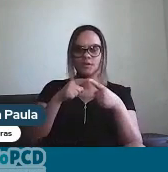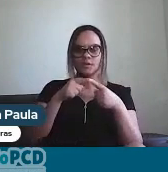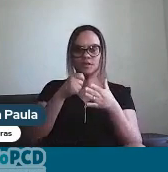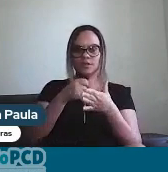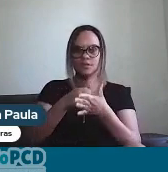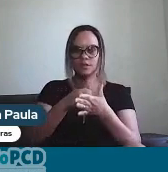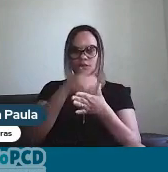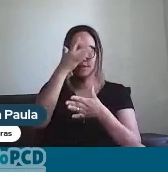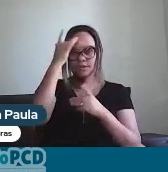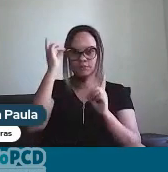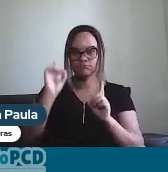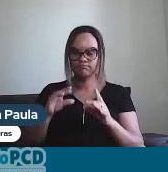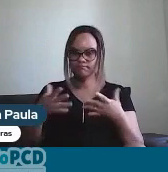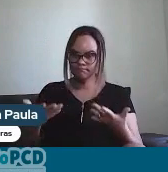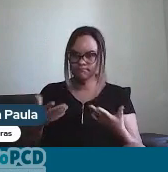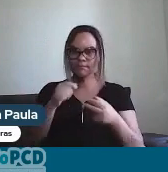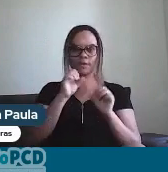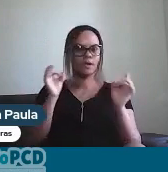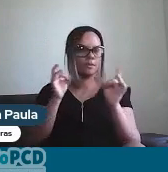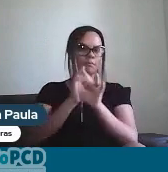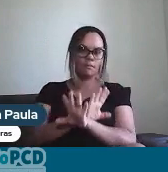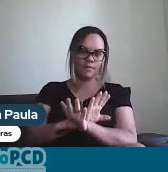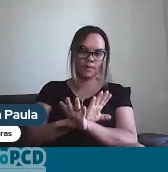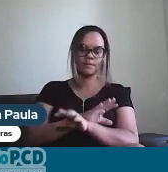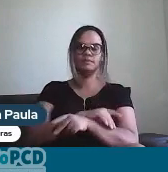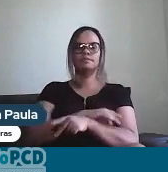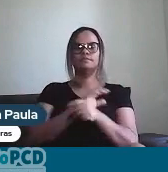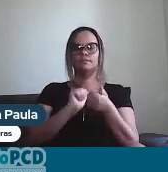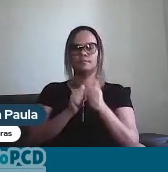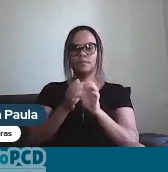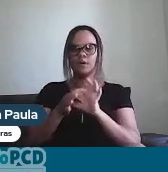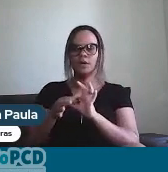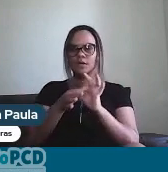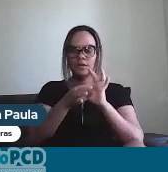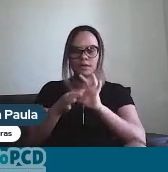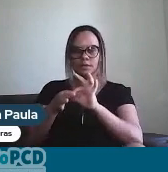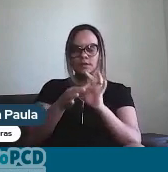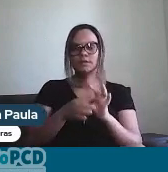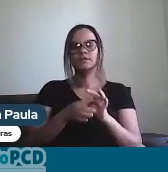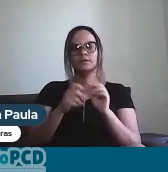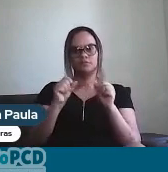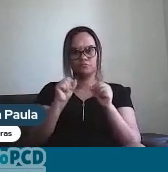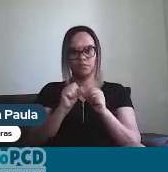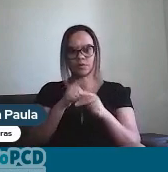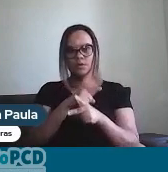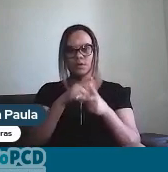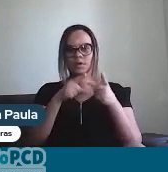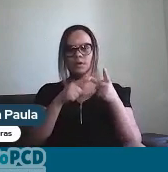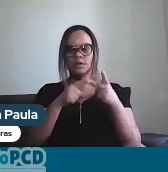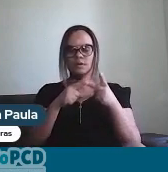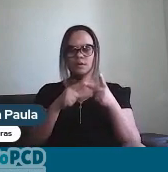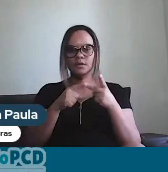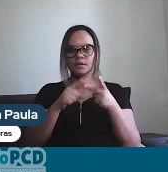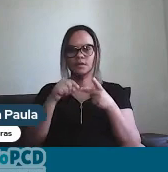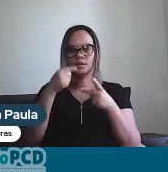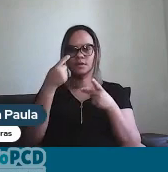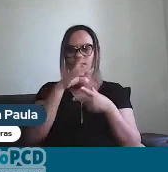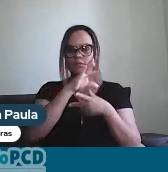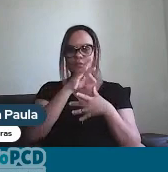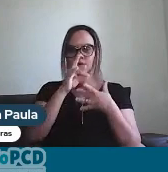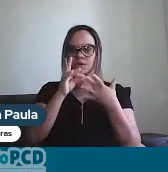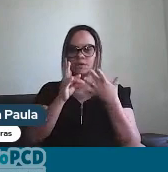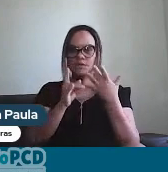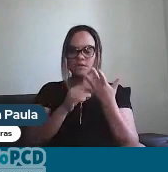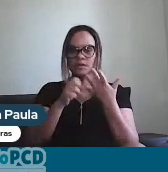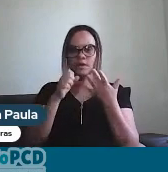se a pessoa é pessoa com deficiência. Esse é um instrumento de avaliação unificado vai fazer. O segundo ponto são os outros requisitos. Então, o BPC